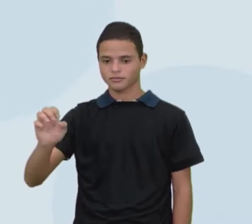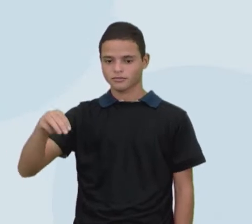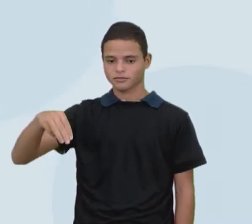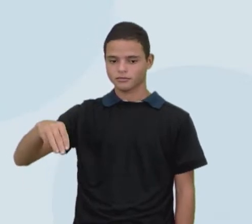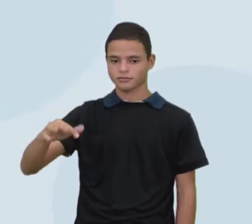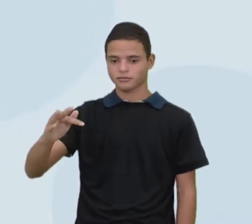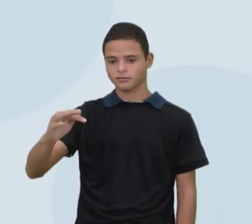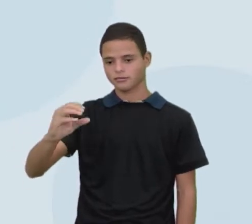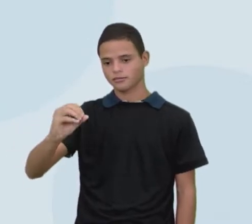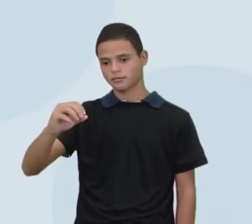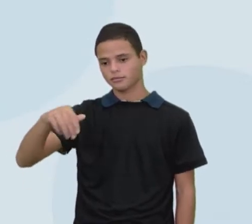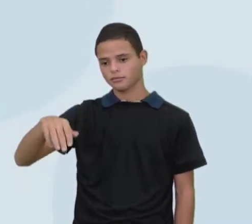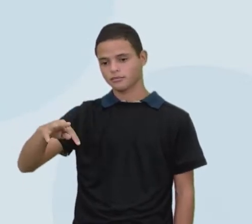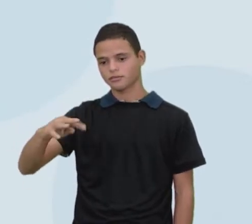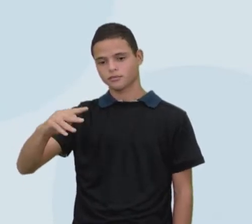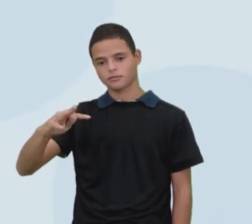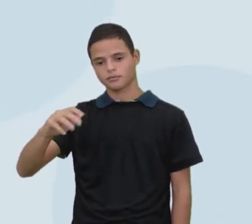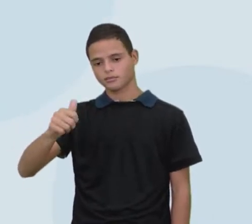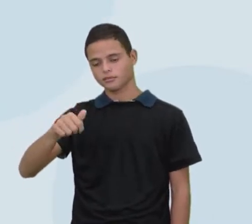MIF-MAT-07,